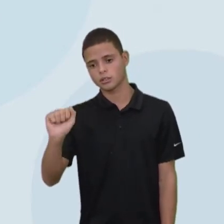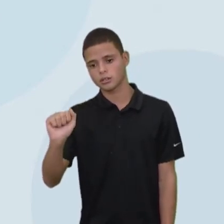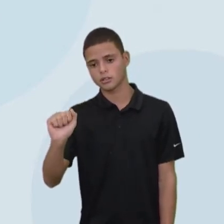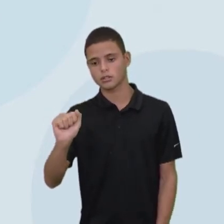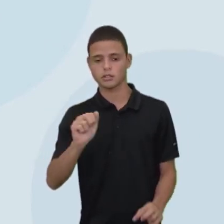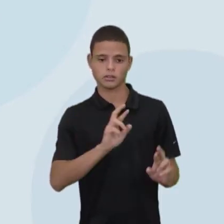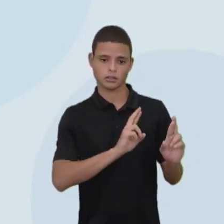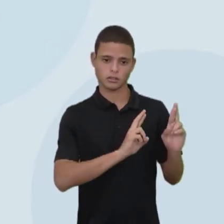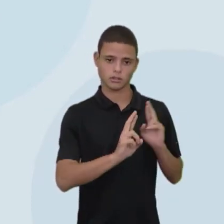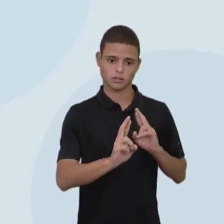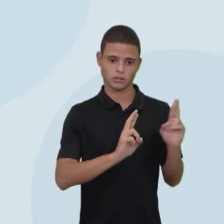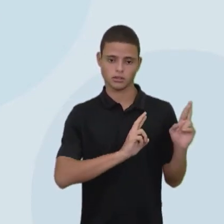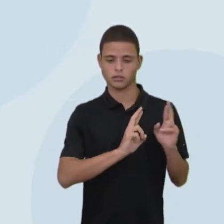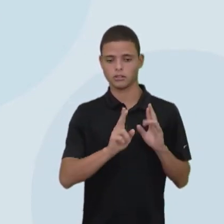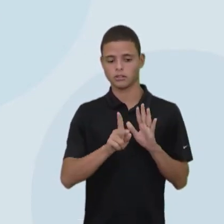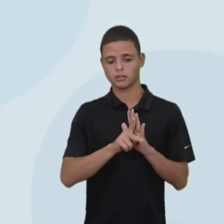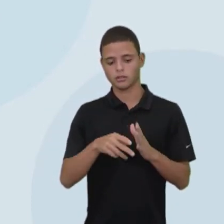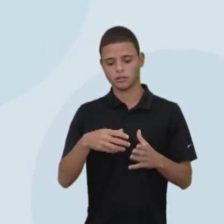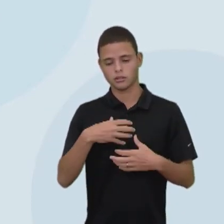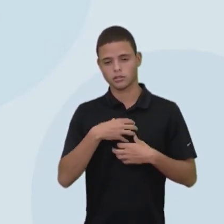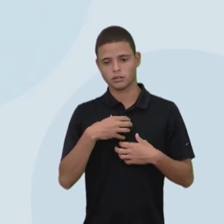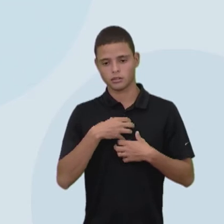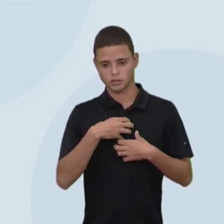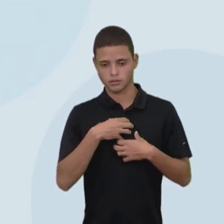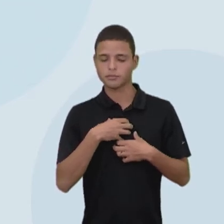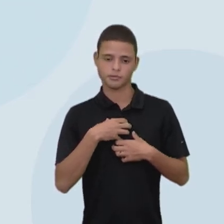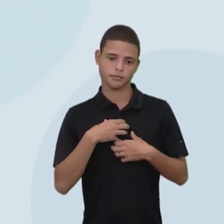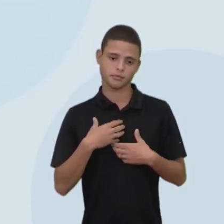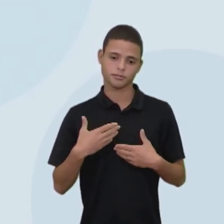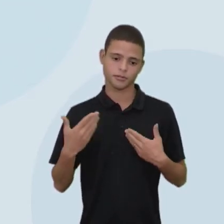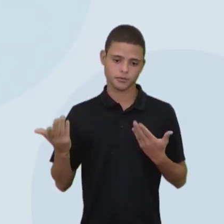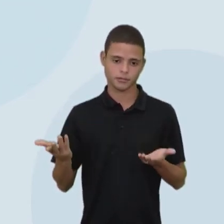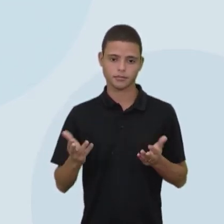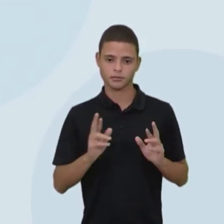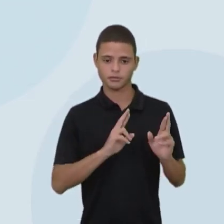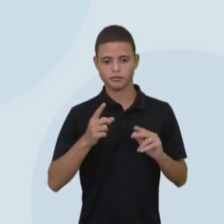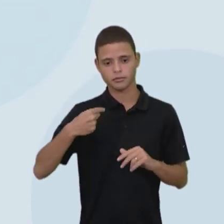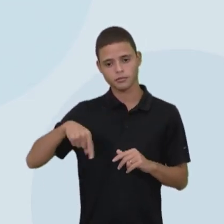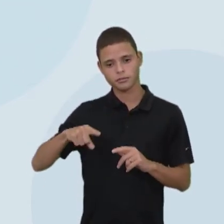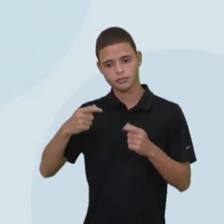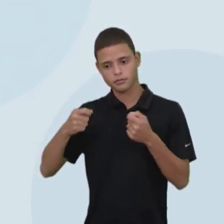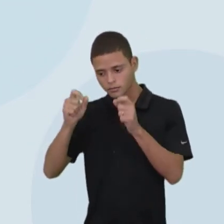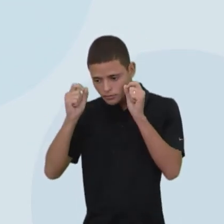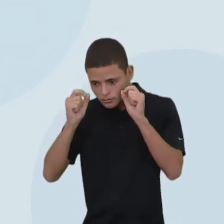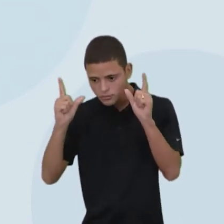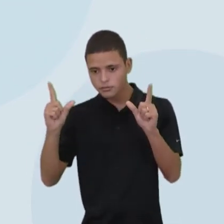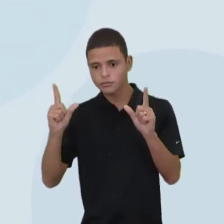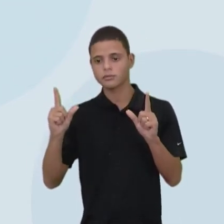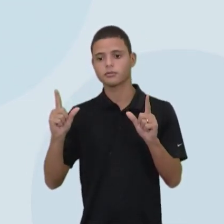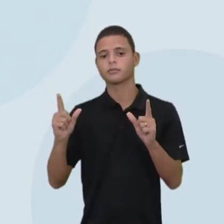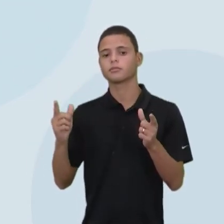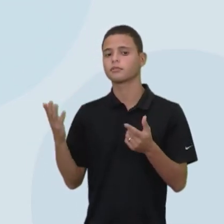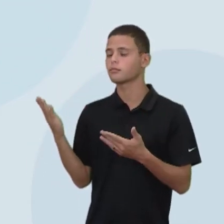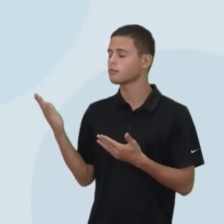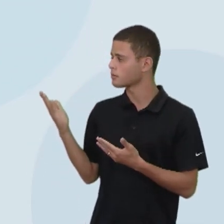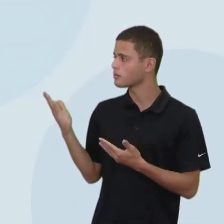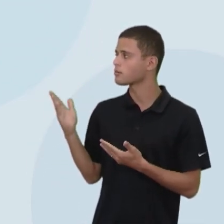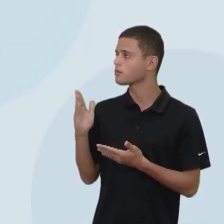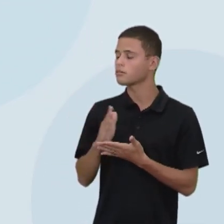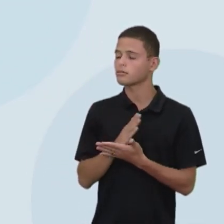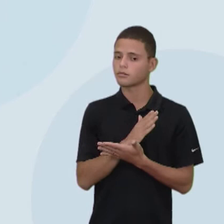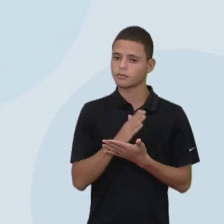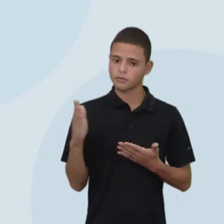relação aos sinais dos distúrbios. Então, no caso, né, a gente precisa ficar atento a esses tipos de